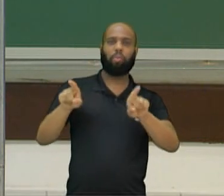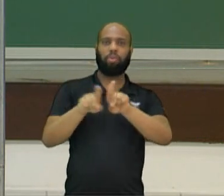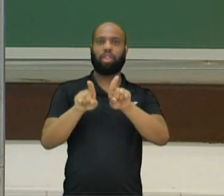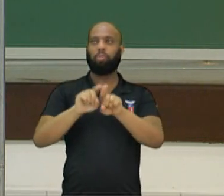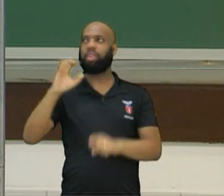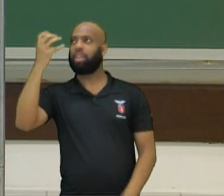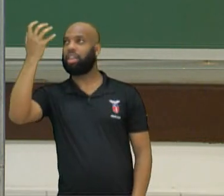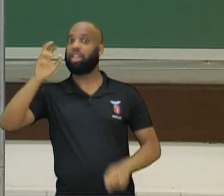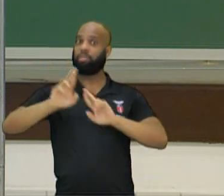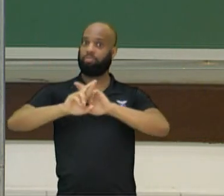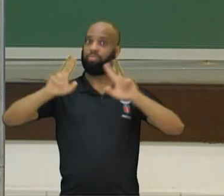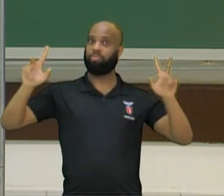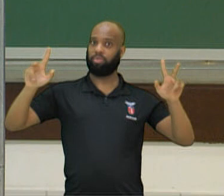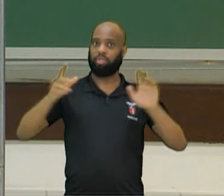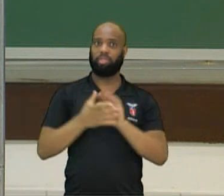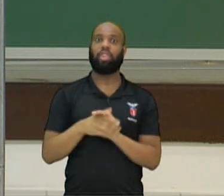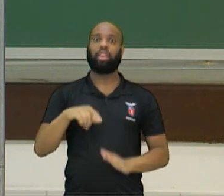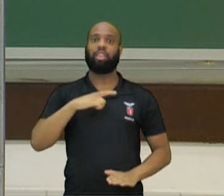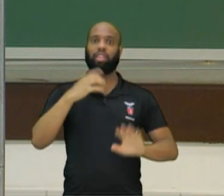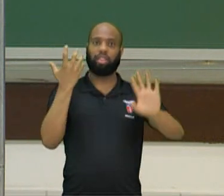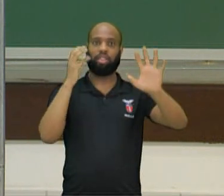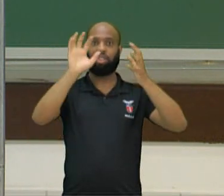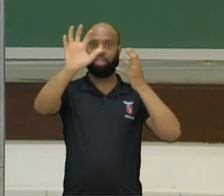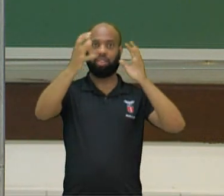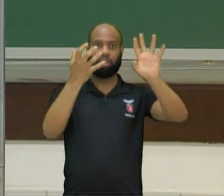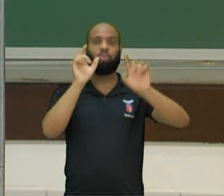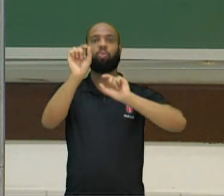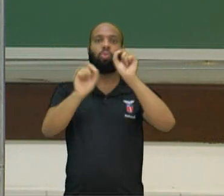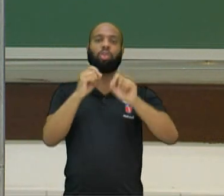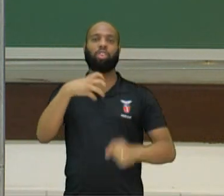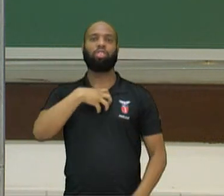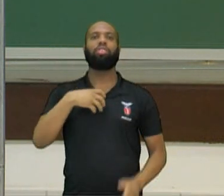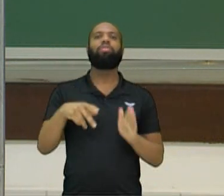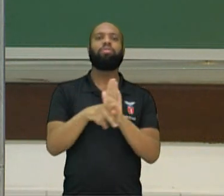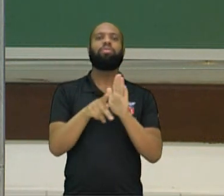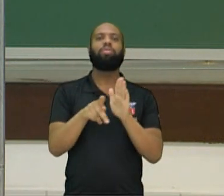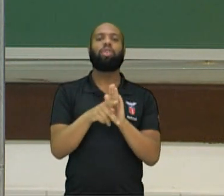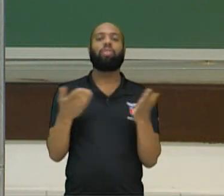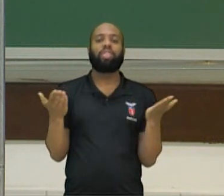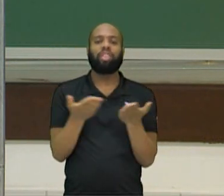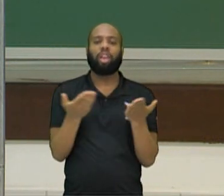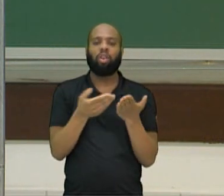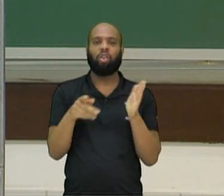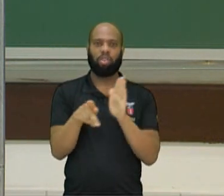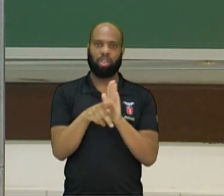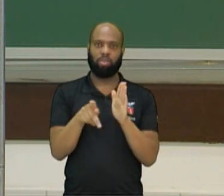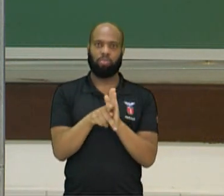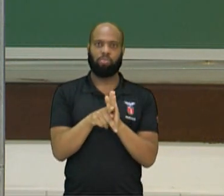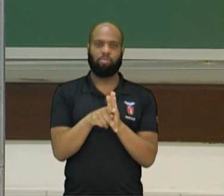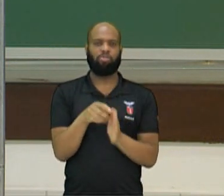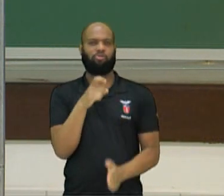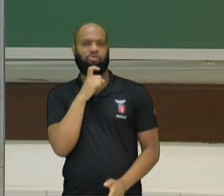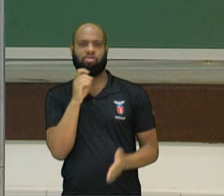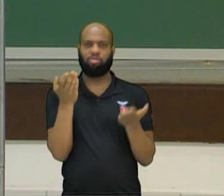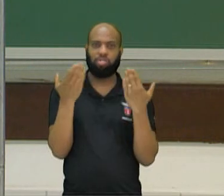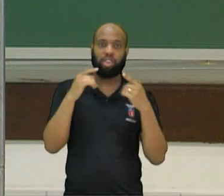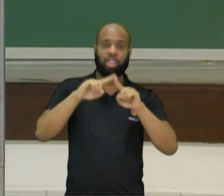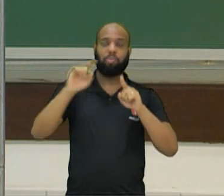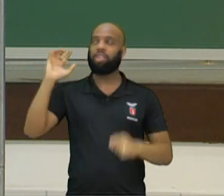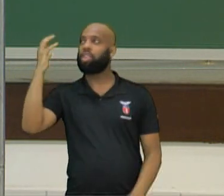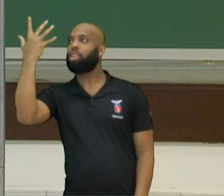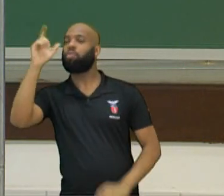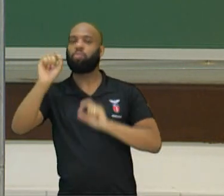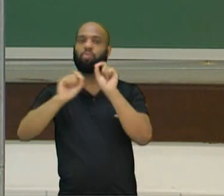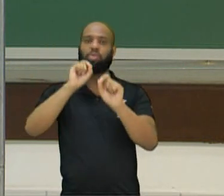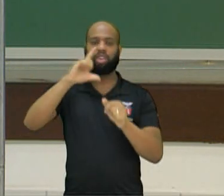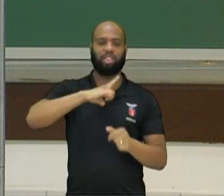conceitos diferentes. Tempo meteorológico refere-se às condições momentâneas da atmosfera. Já o clima refere-se ao